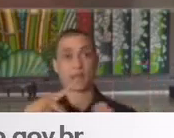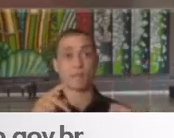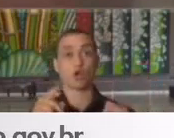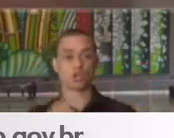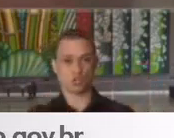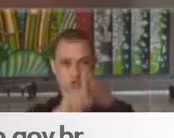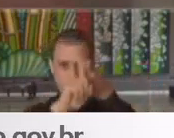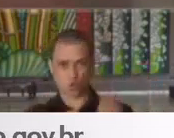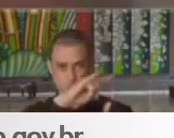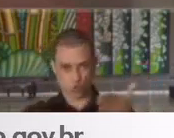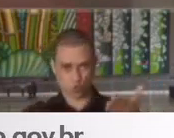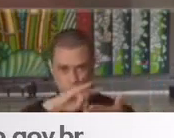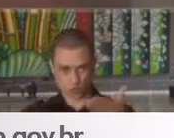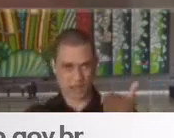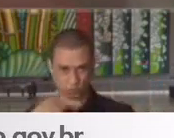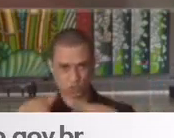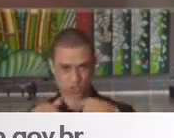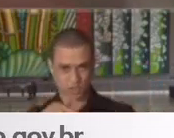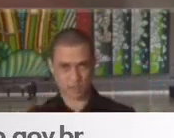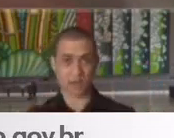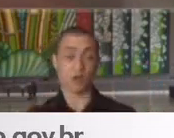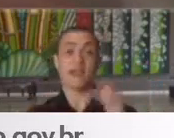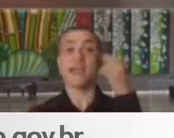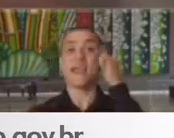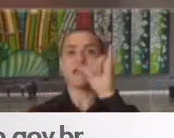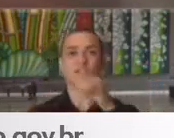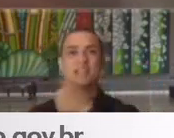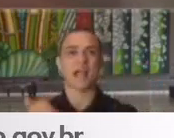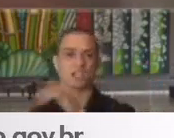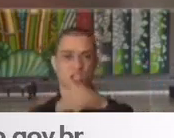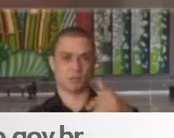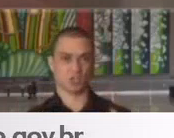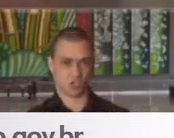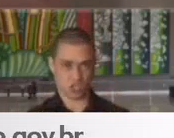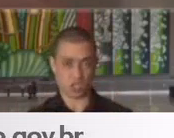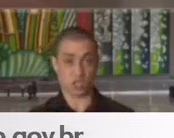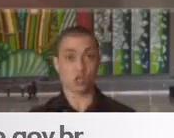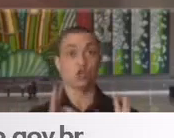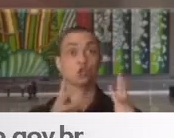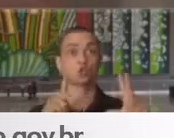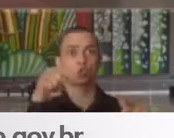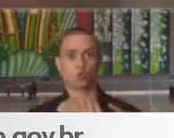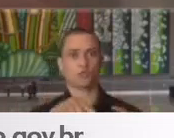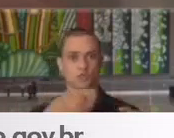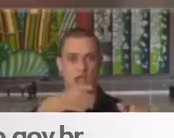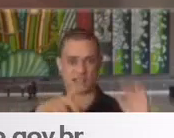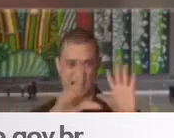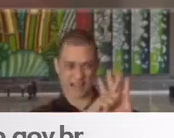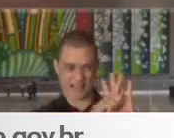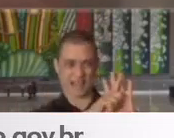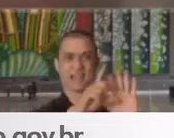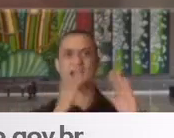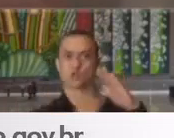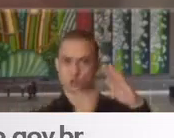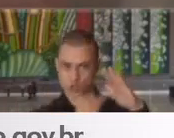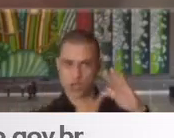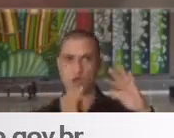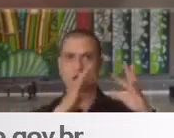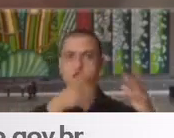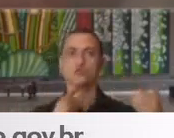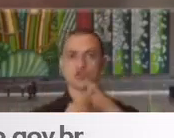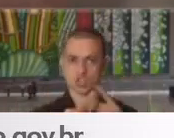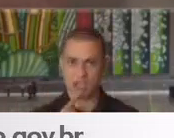dos contratos de trabalho, evitando demissões em massa. Todas as medidas de ordem legal, institucional e no diálogo também